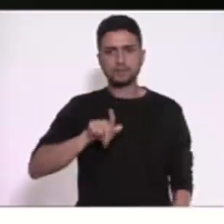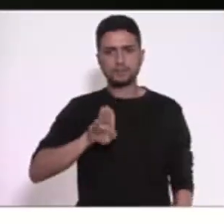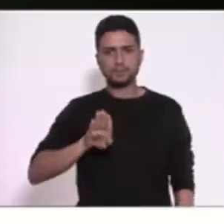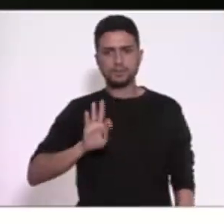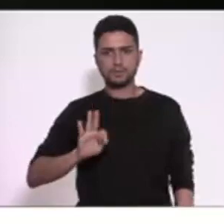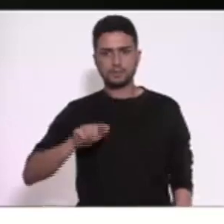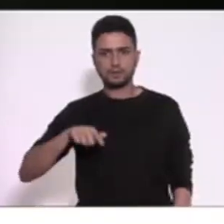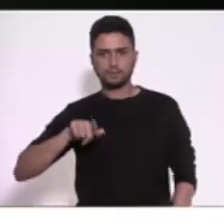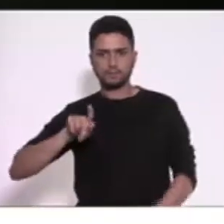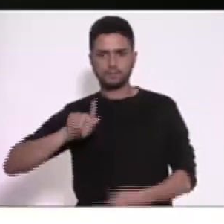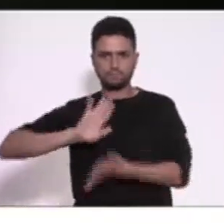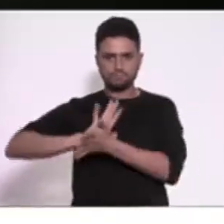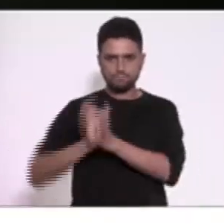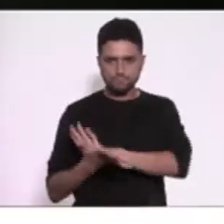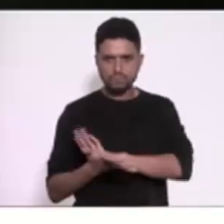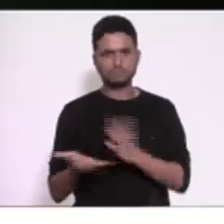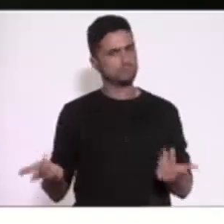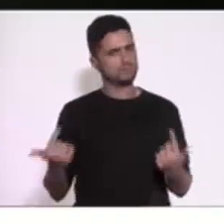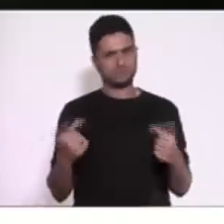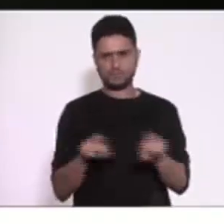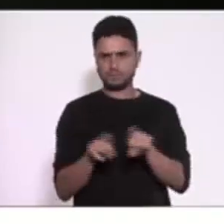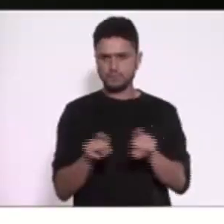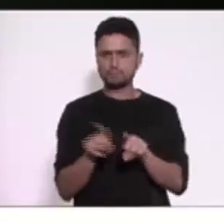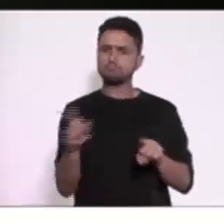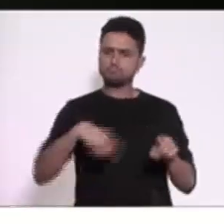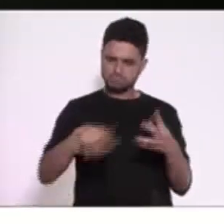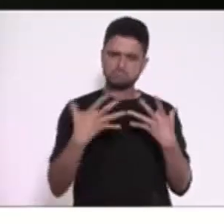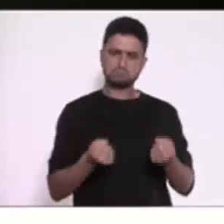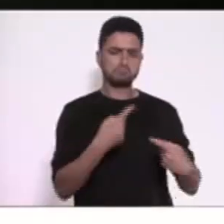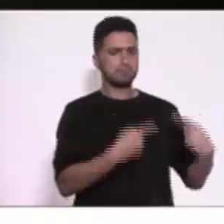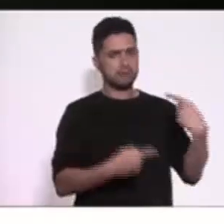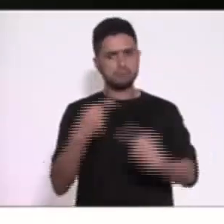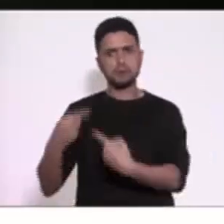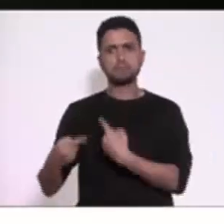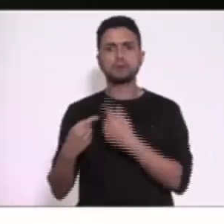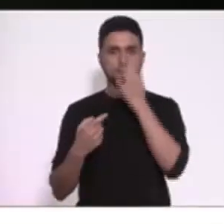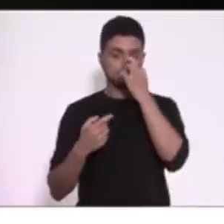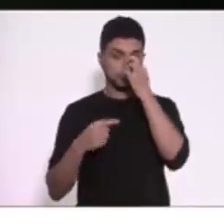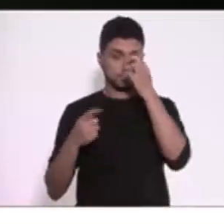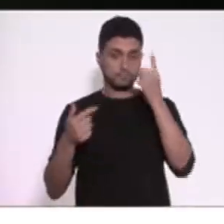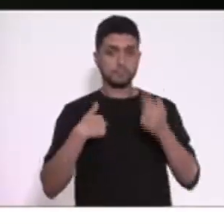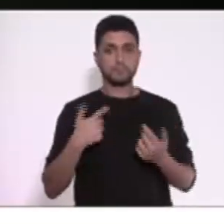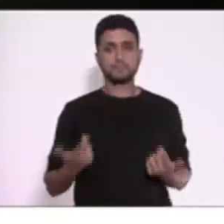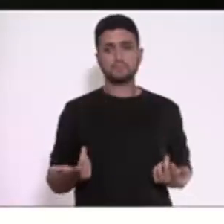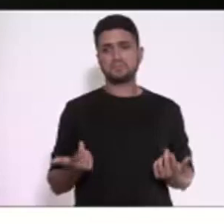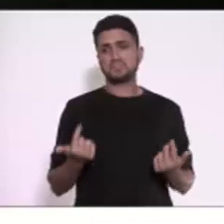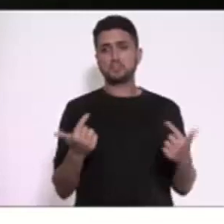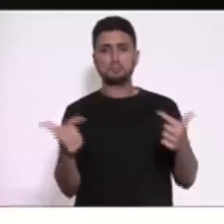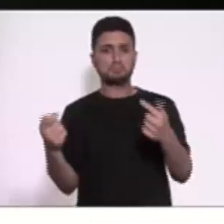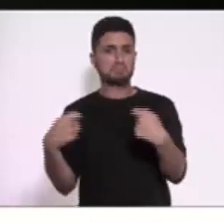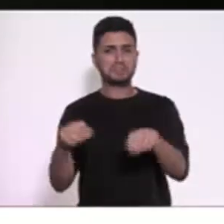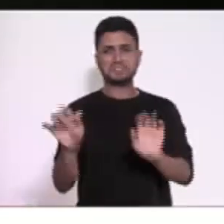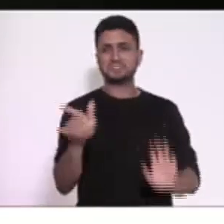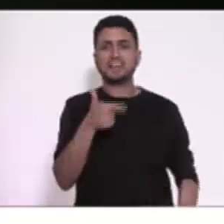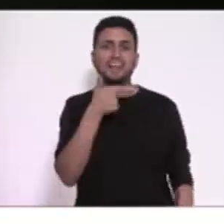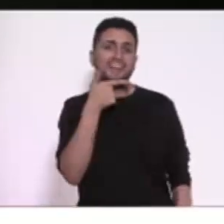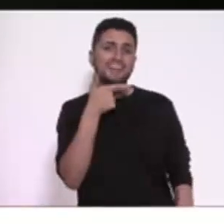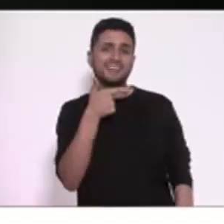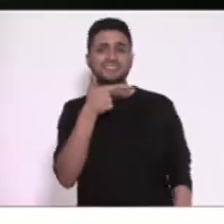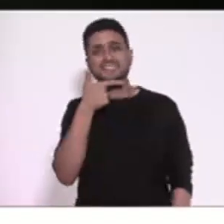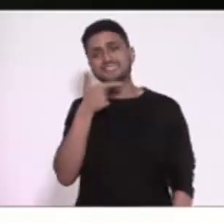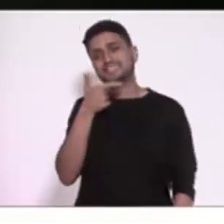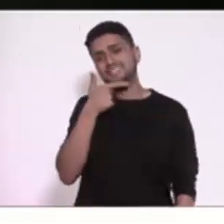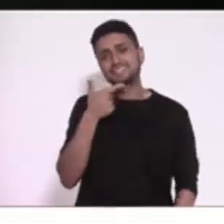LGBTfobia. Assumir esse lugar aqui nessa casa não é para ficar com uma suposta simpatia ou que um deputado